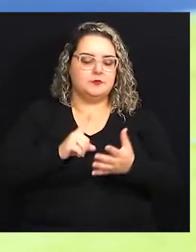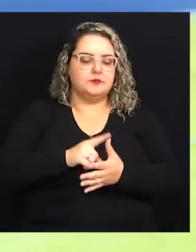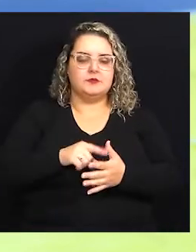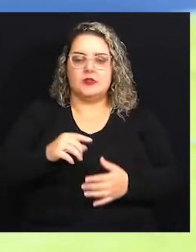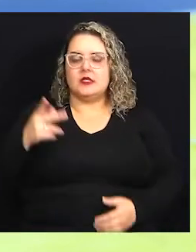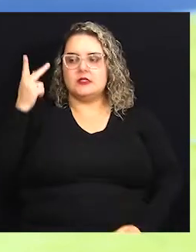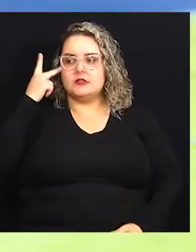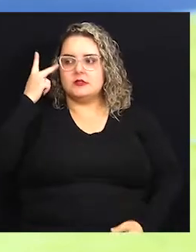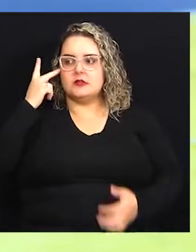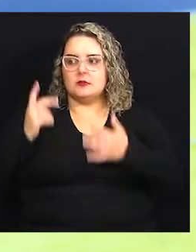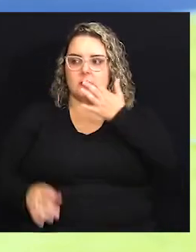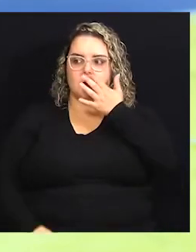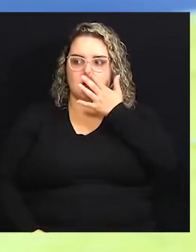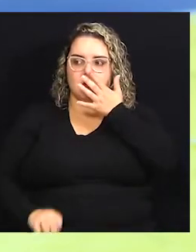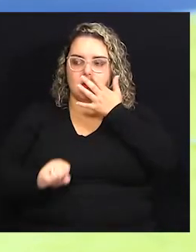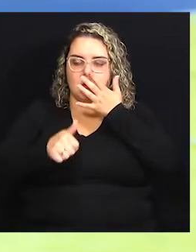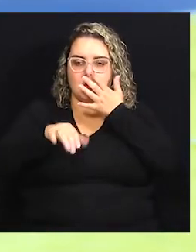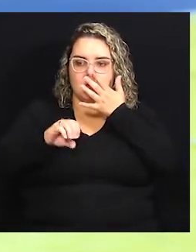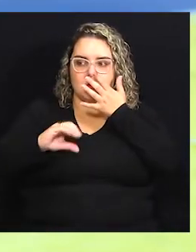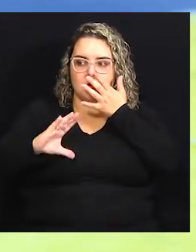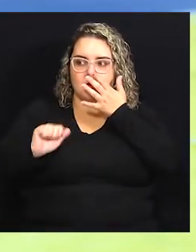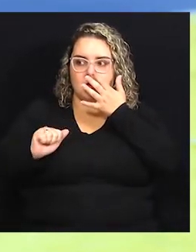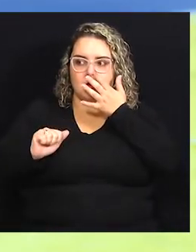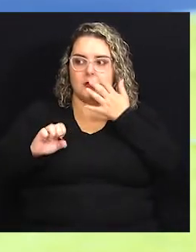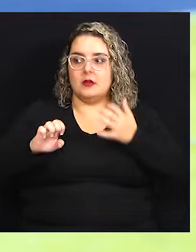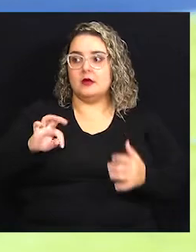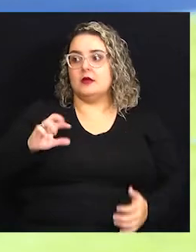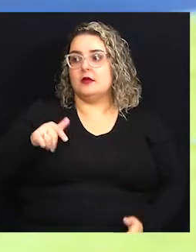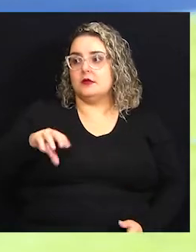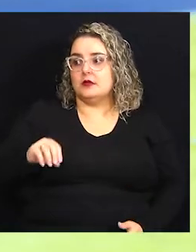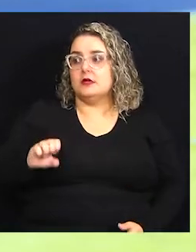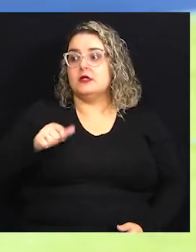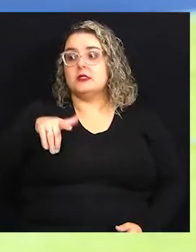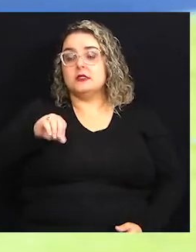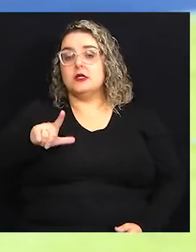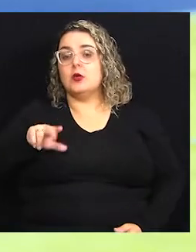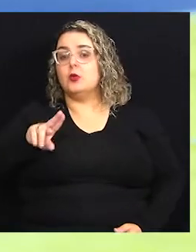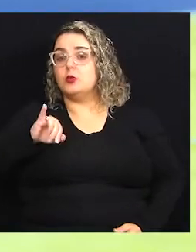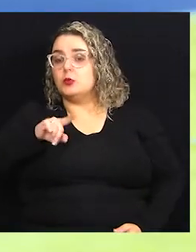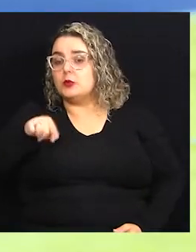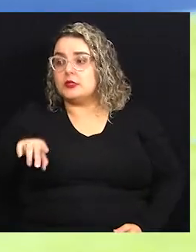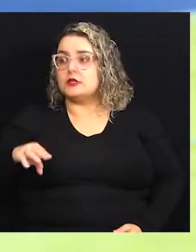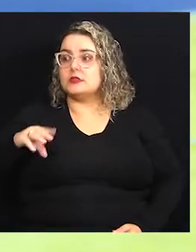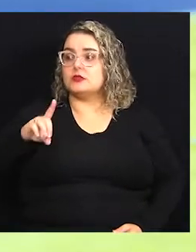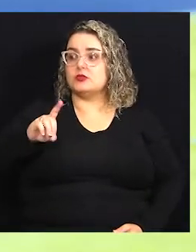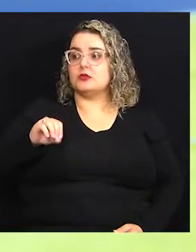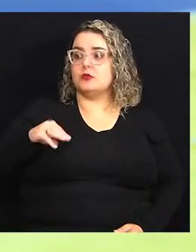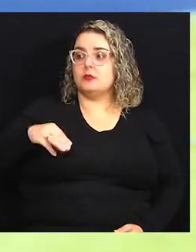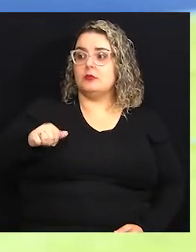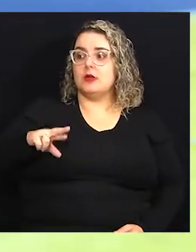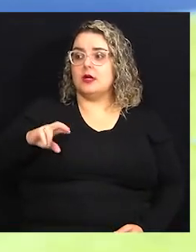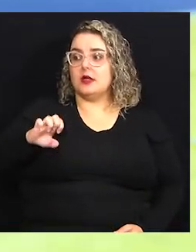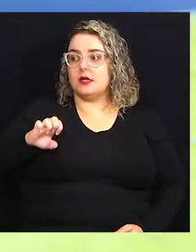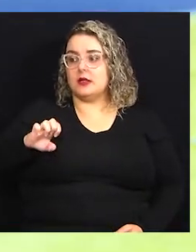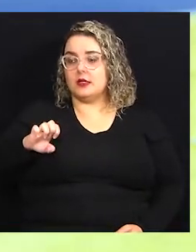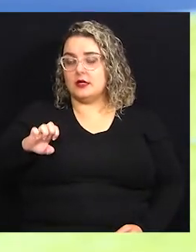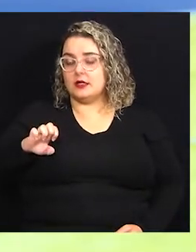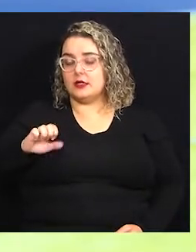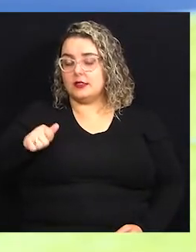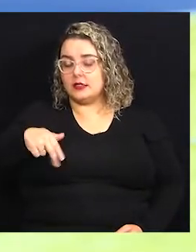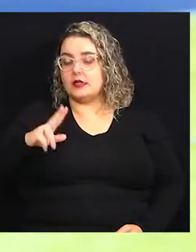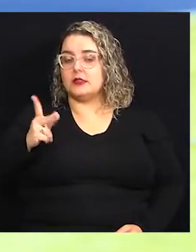no Palmeiras, São Caetano. São Luís do Maranhão. São Luís do Maranhão, e depois de São Caetano, isso que eu ia conversar com